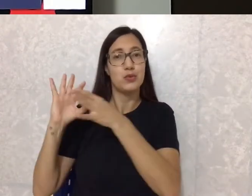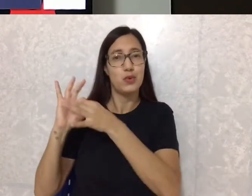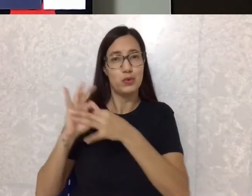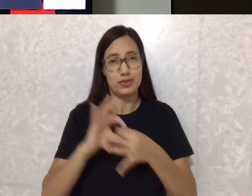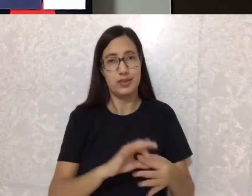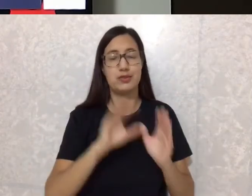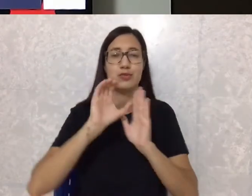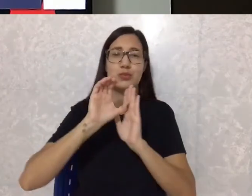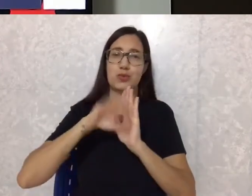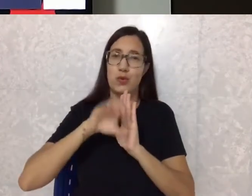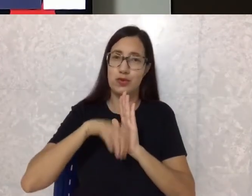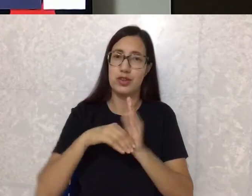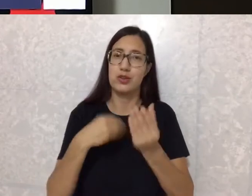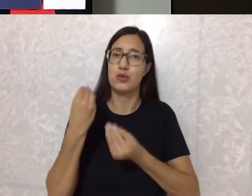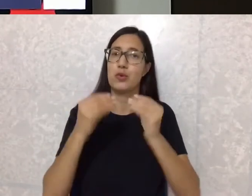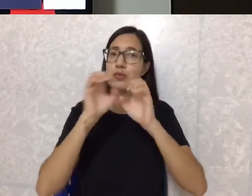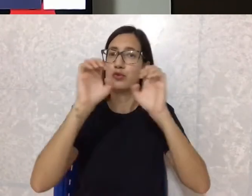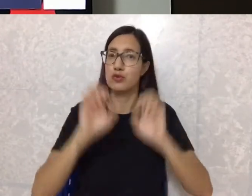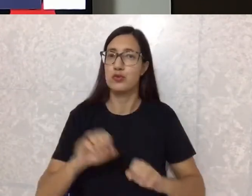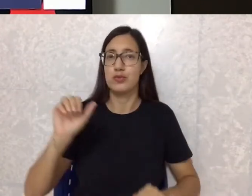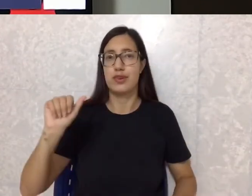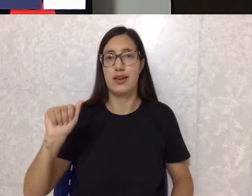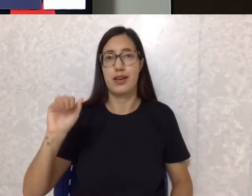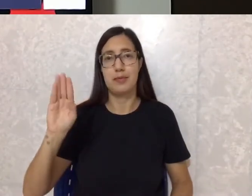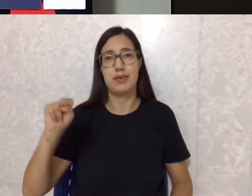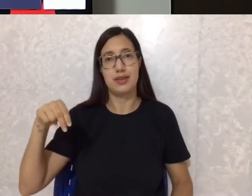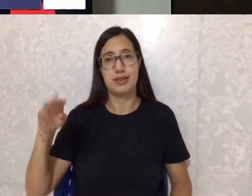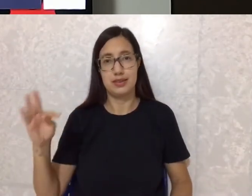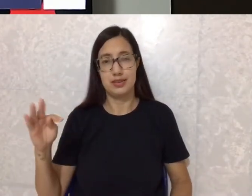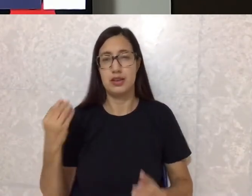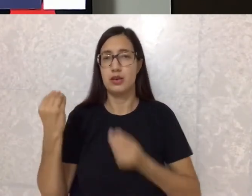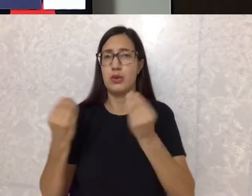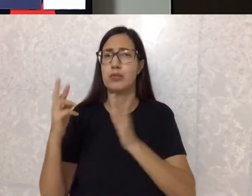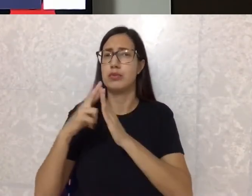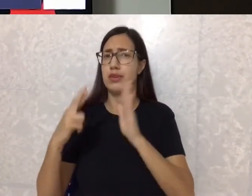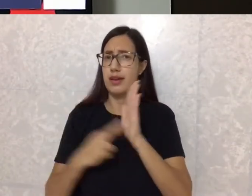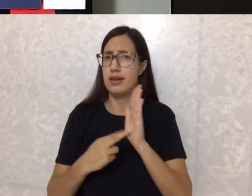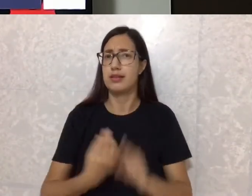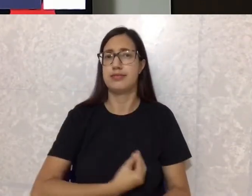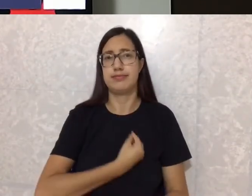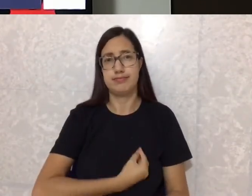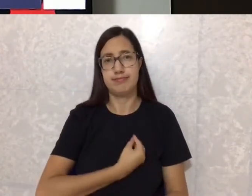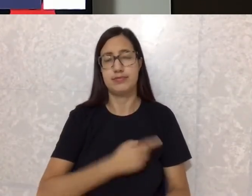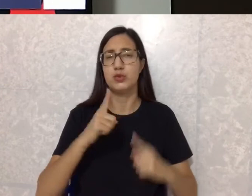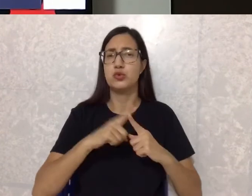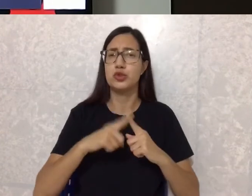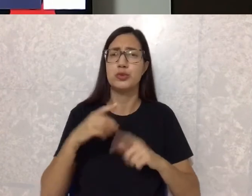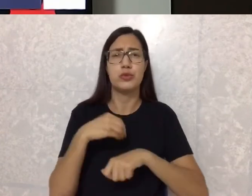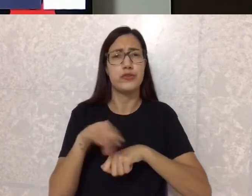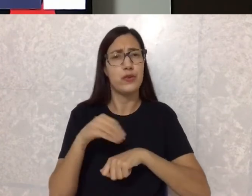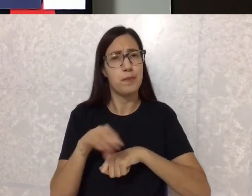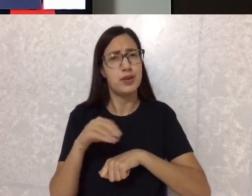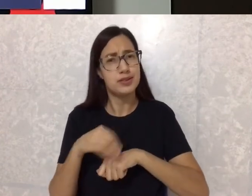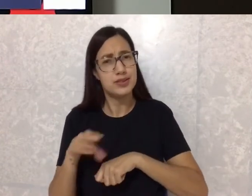o conceito geral da estrutura da ABNT para trabalho acadêmico, né? Ou seja, quais são as normas que existem, né? Qual é o tipo de informação que